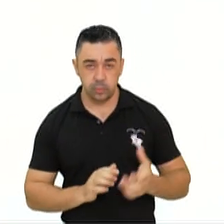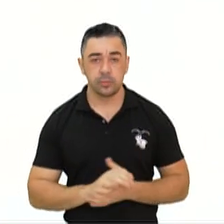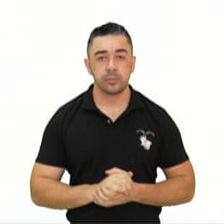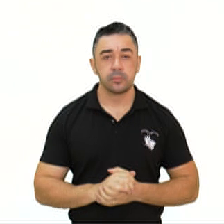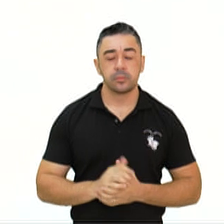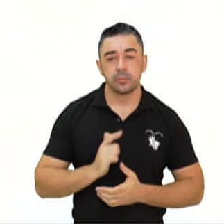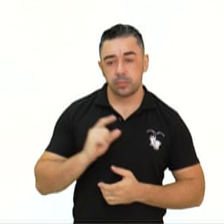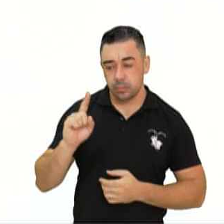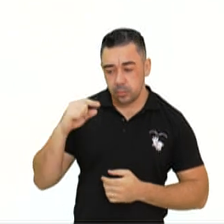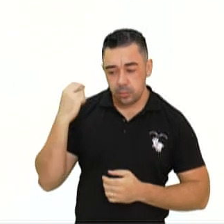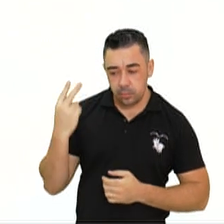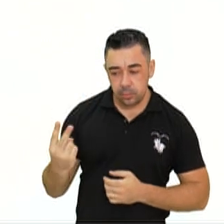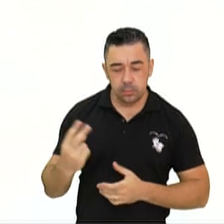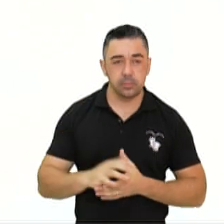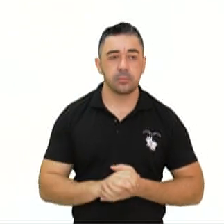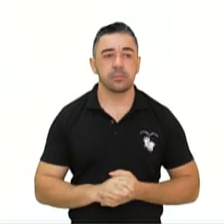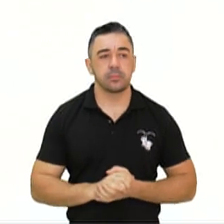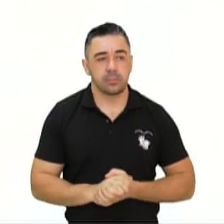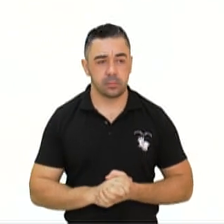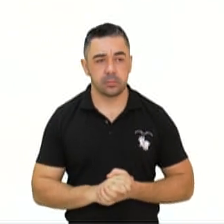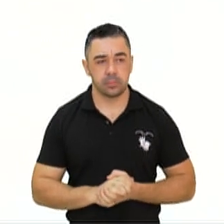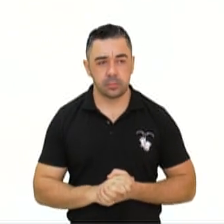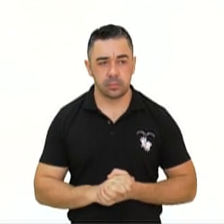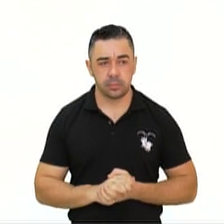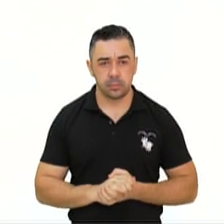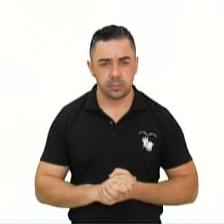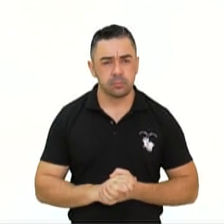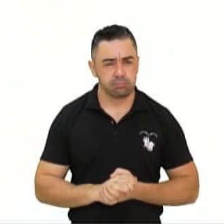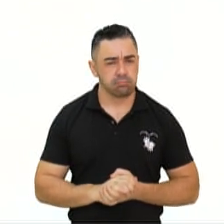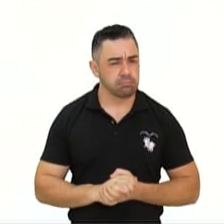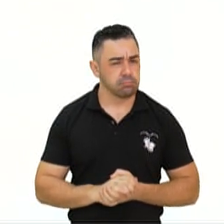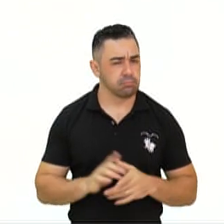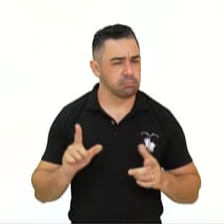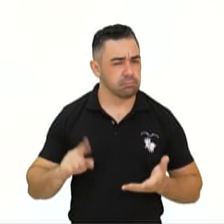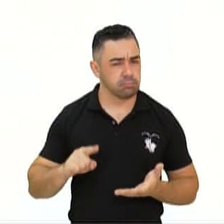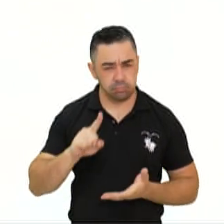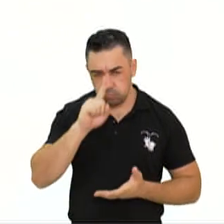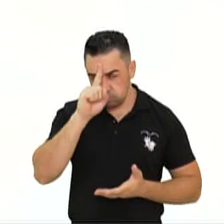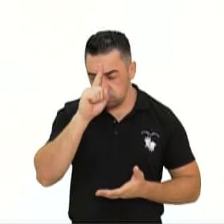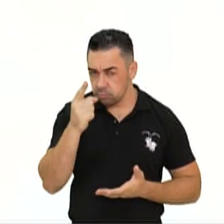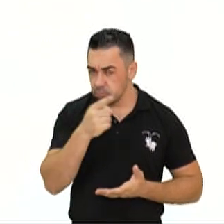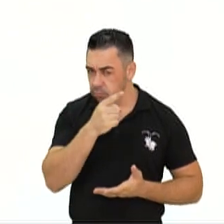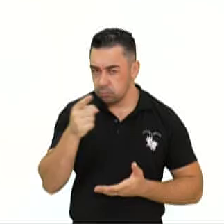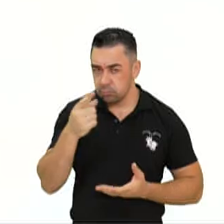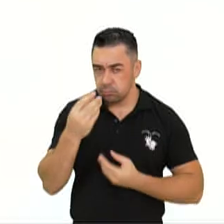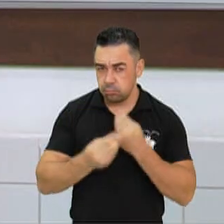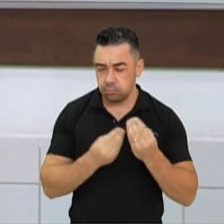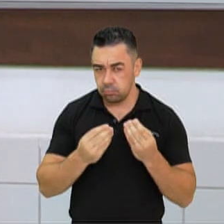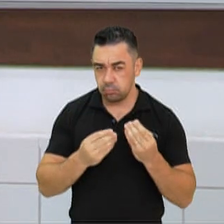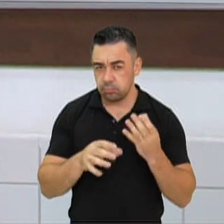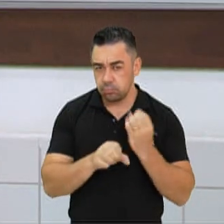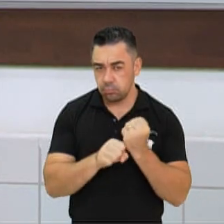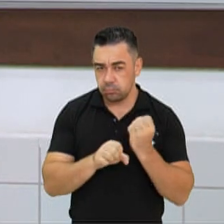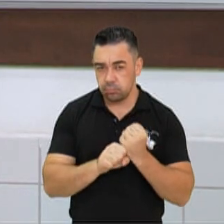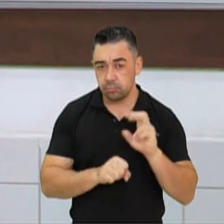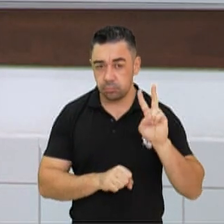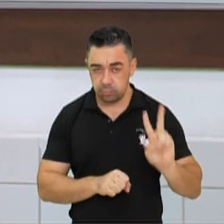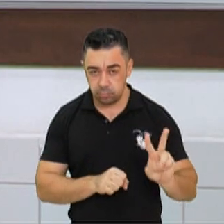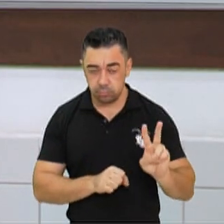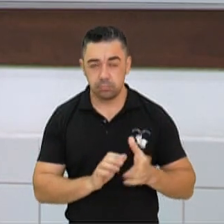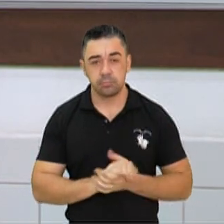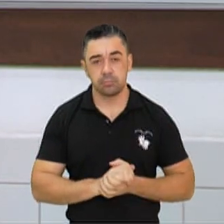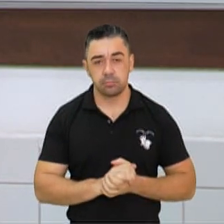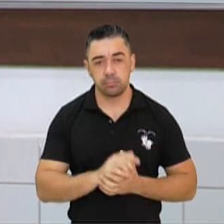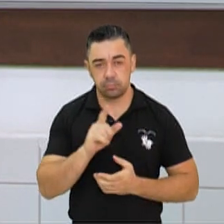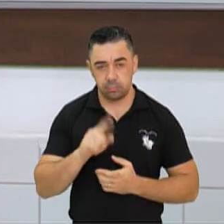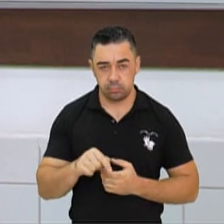do cilindro 2. Então, bem forte aí essa ideia para vocês de como que a gente calcula o volume de cilindro. É o